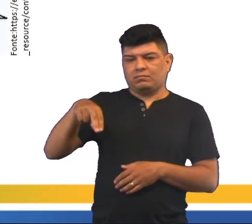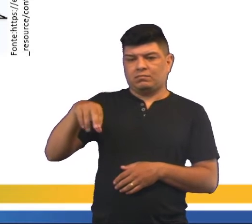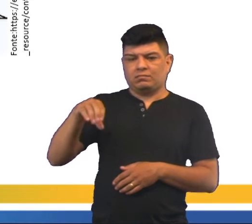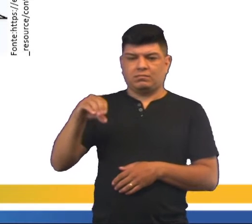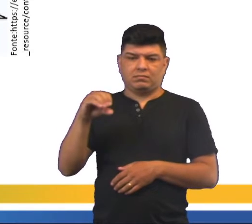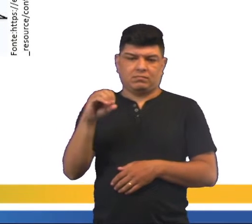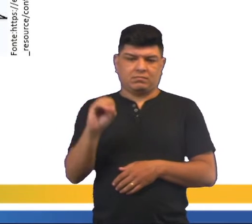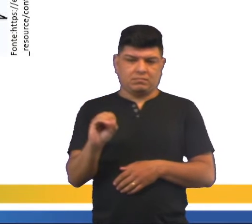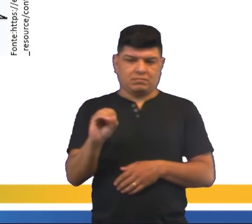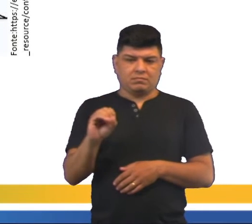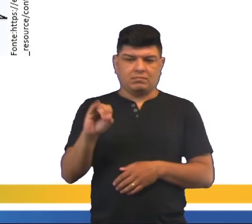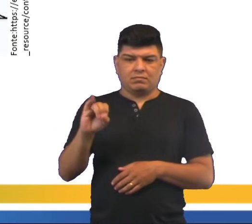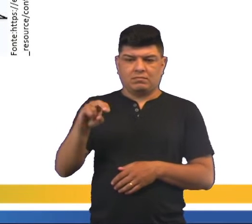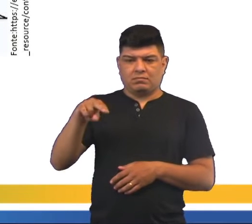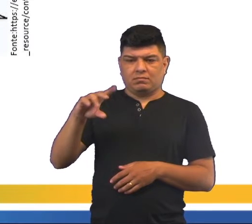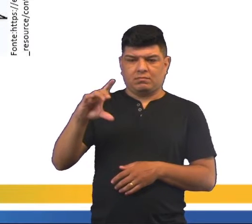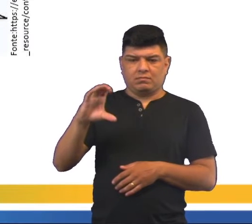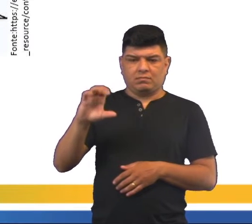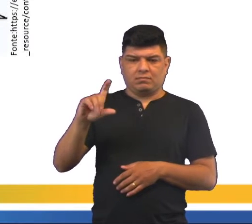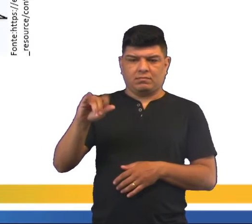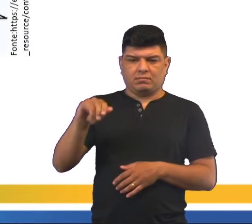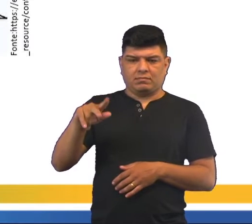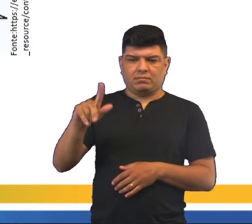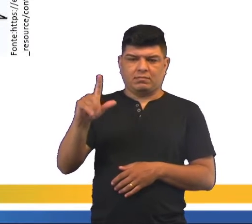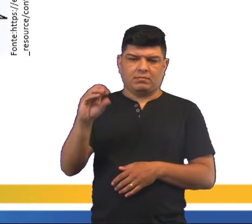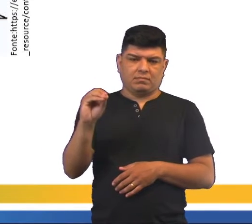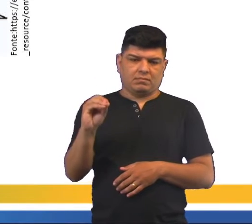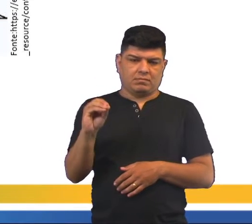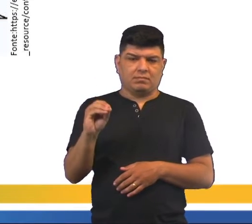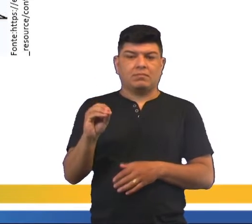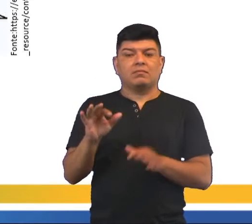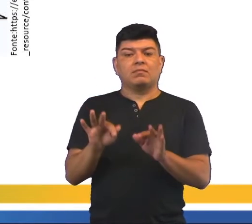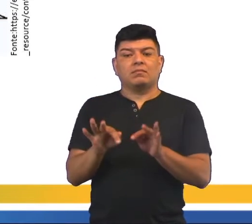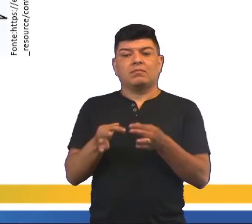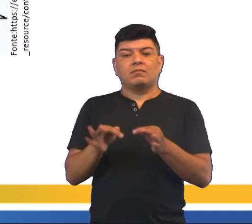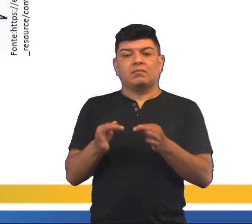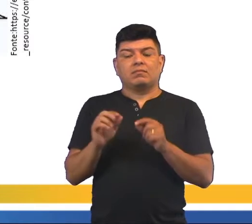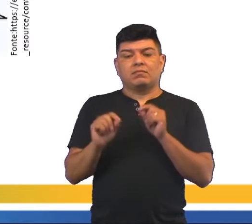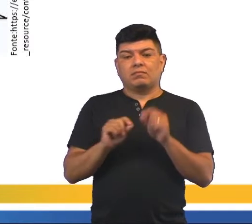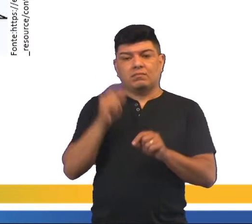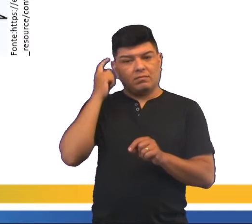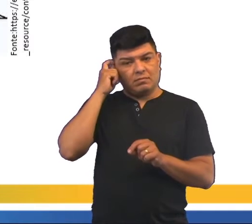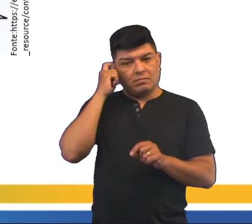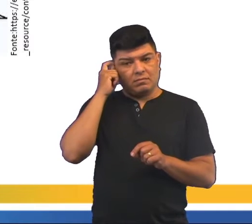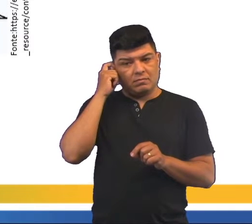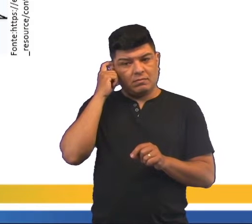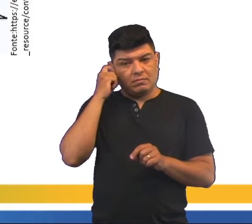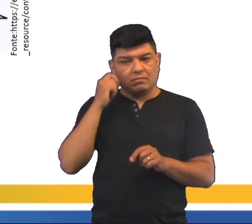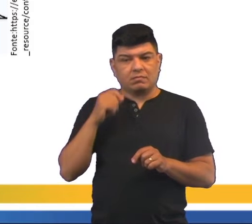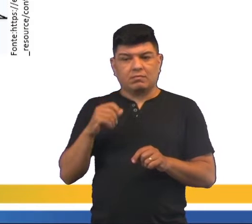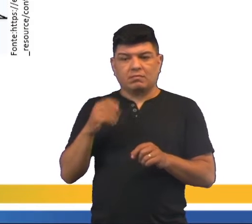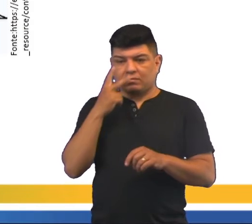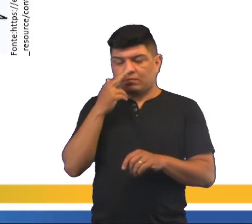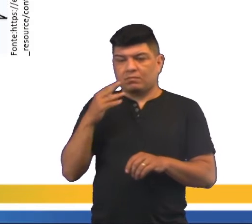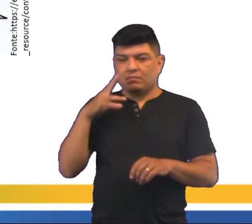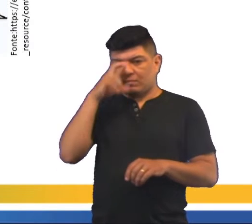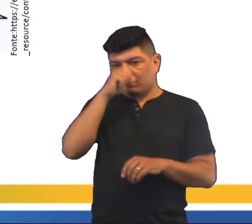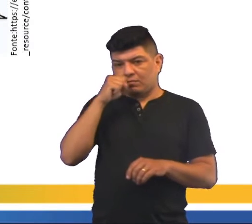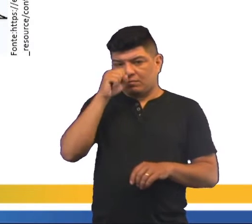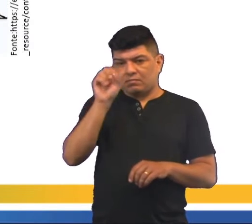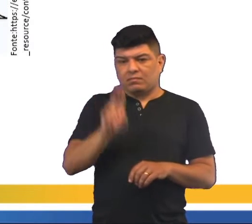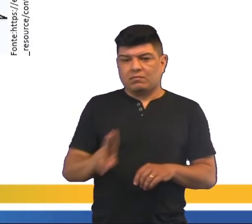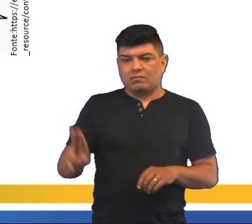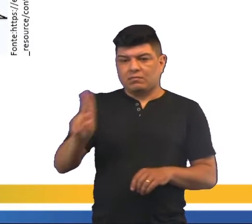o plano inclinado ele é uma máquina simples que vai servir para decompor a intensidade da força